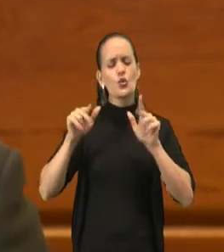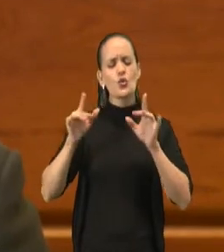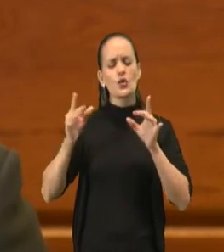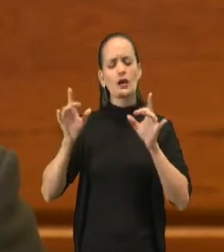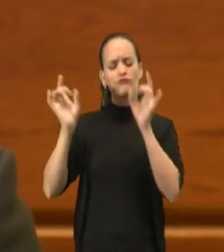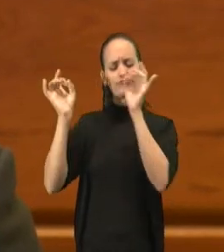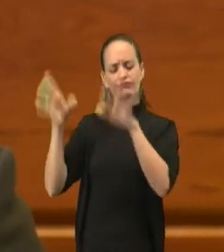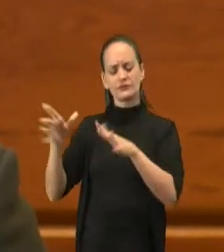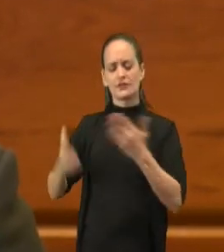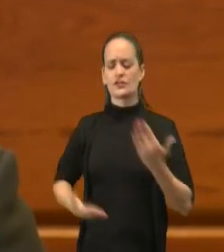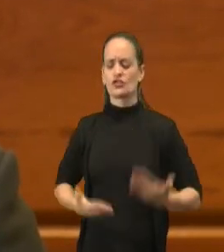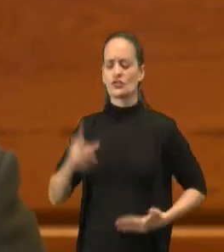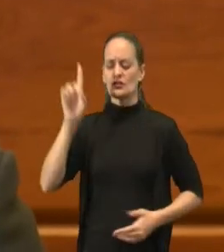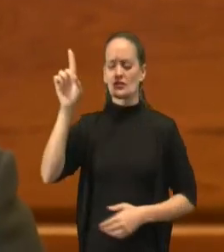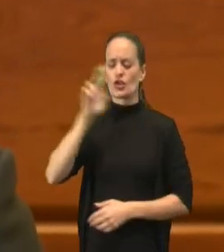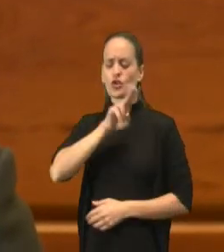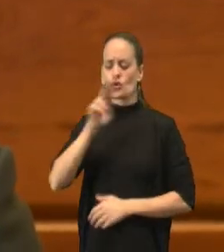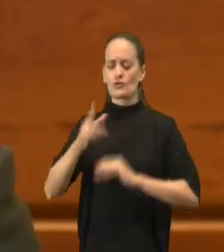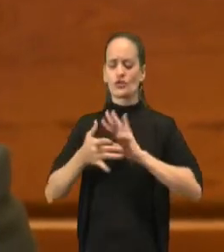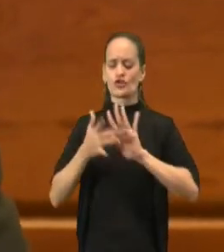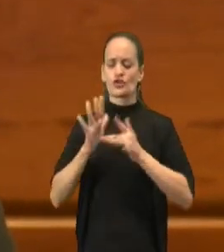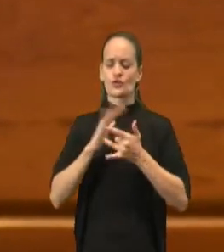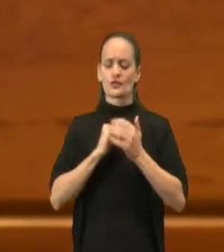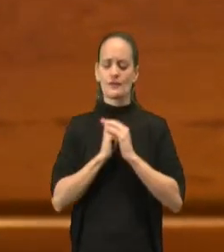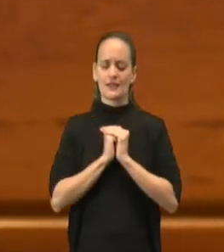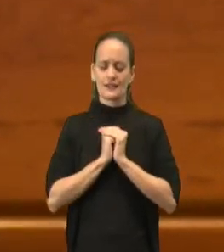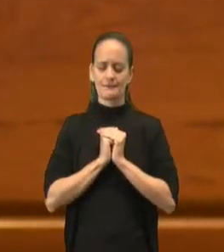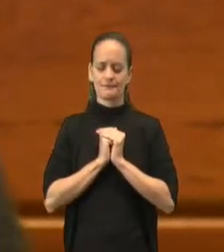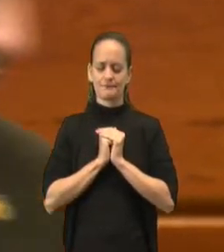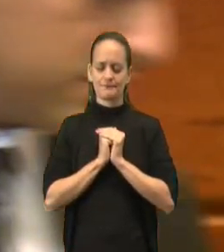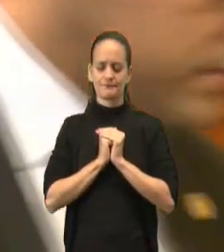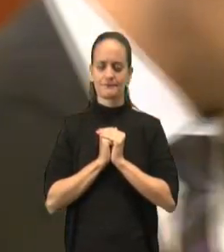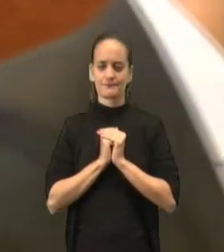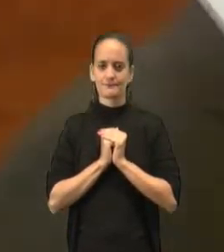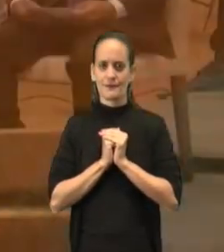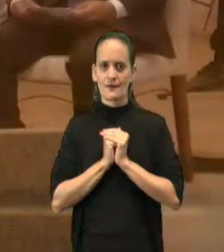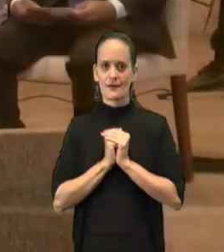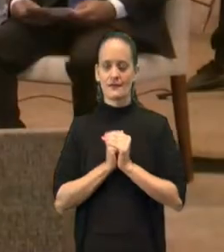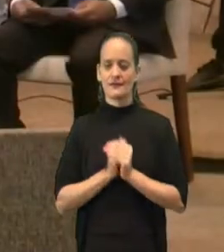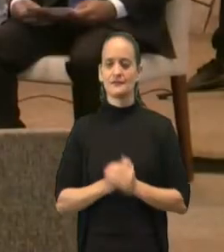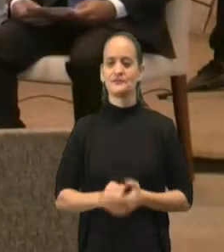e de te amar. Em nome de Jesus. Amém.